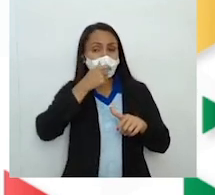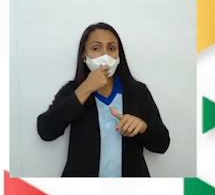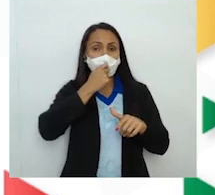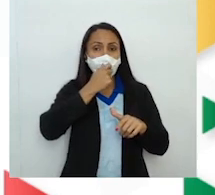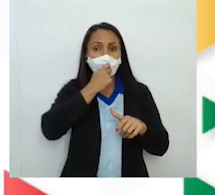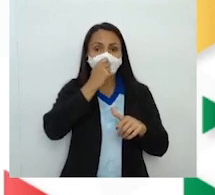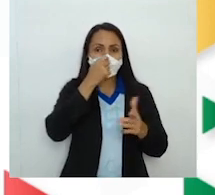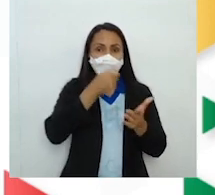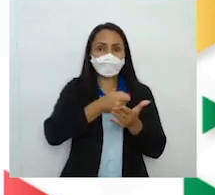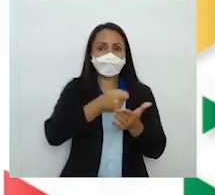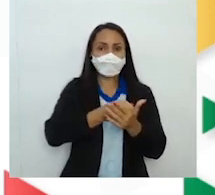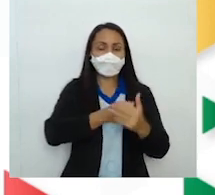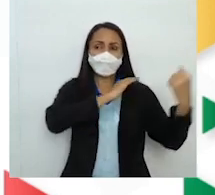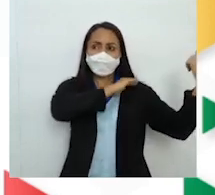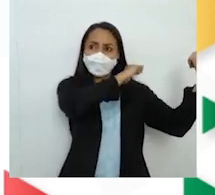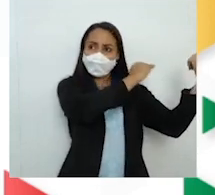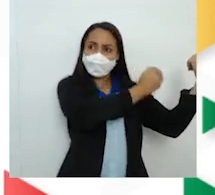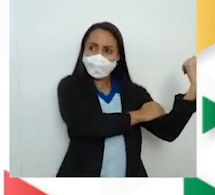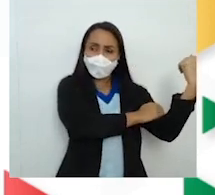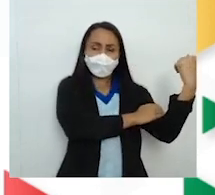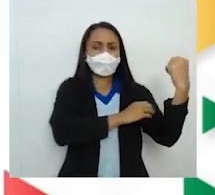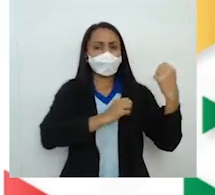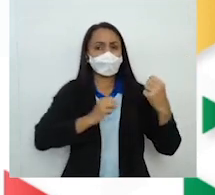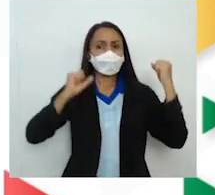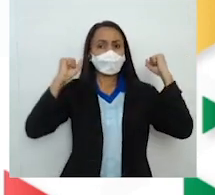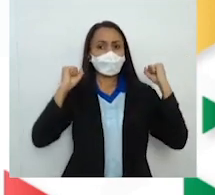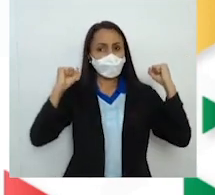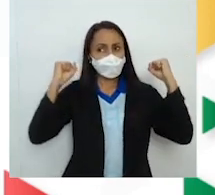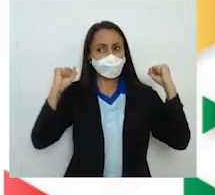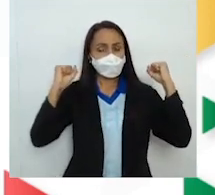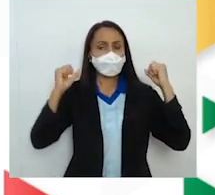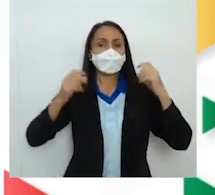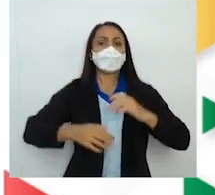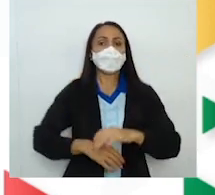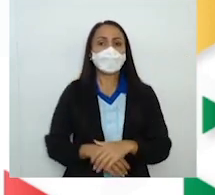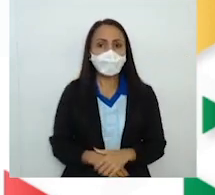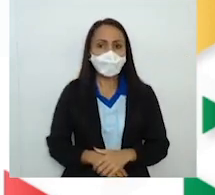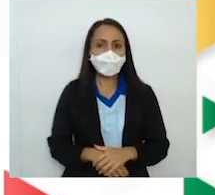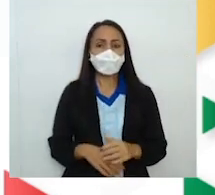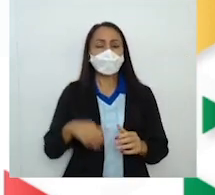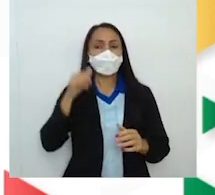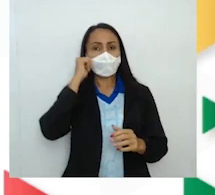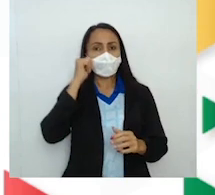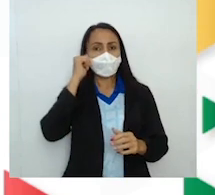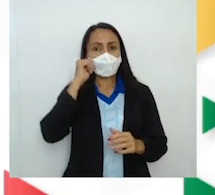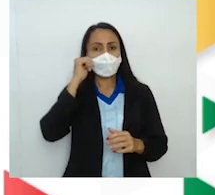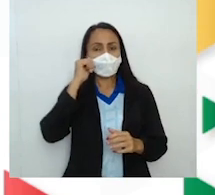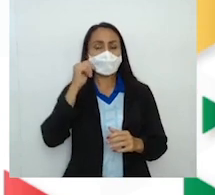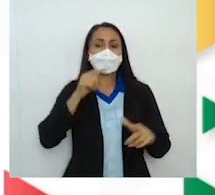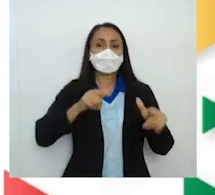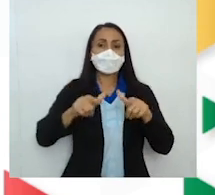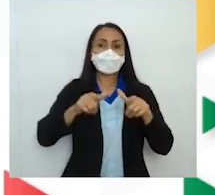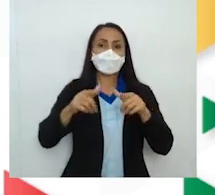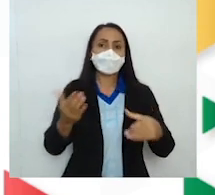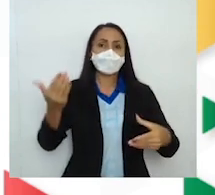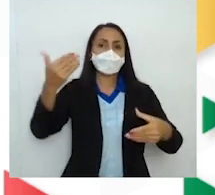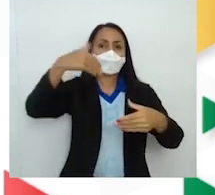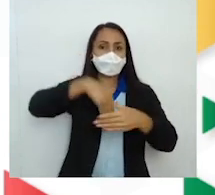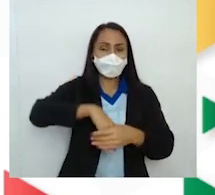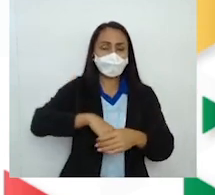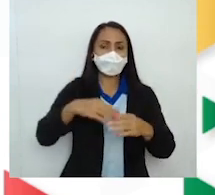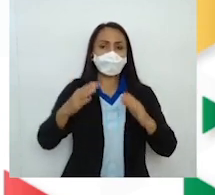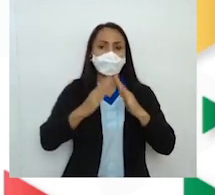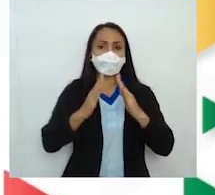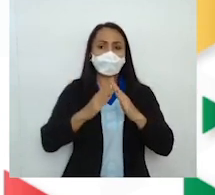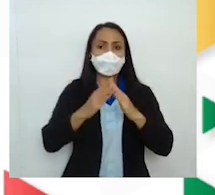exigiam força física. As mulheres, muitas eram mucamas. Mucamas são aquelas mulheres que trabalham dentro da casa arrumando, passando,